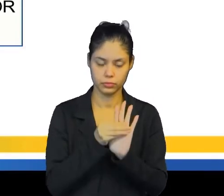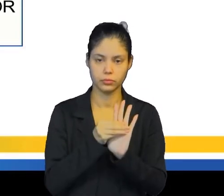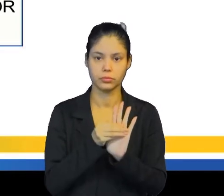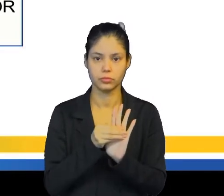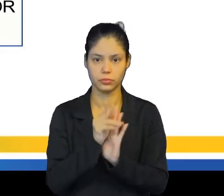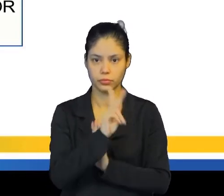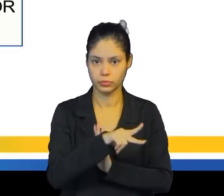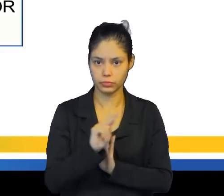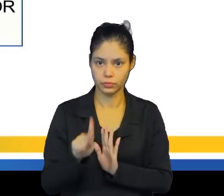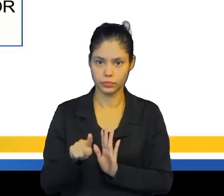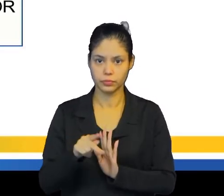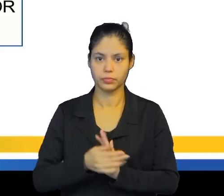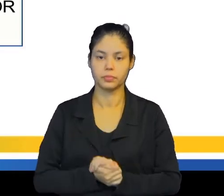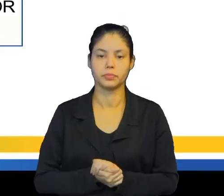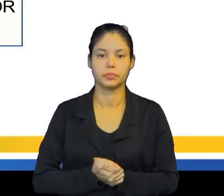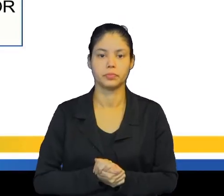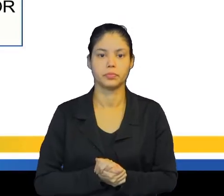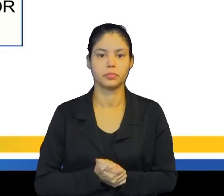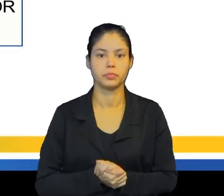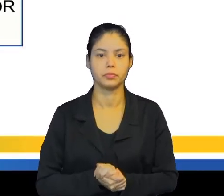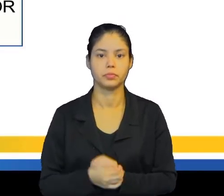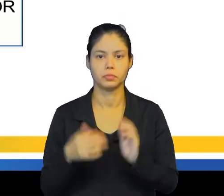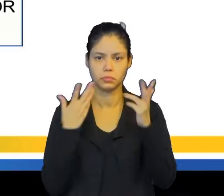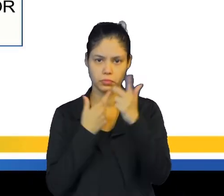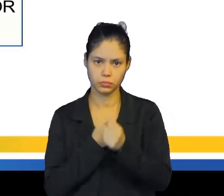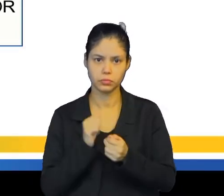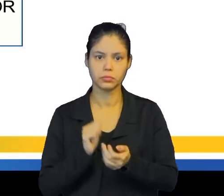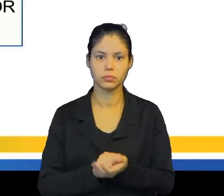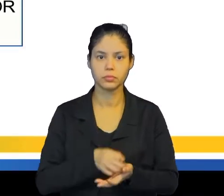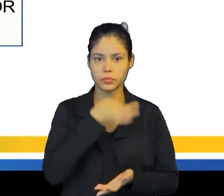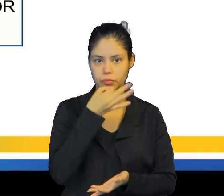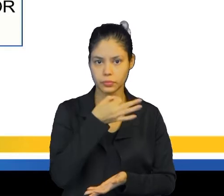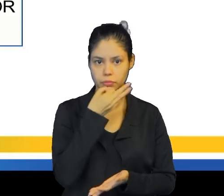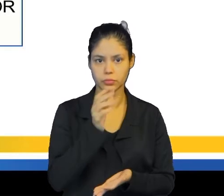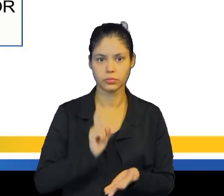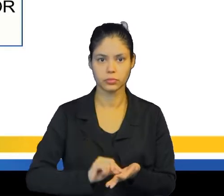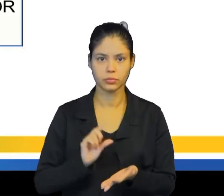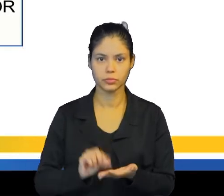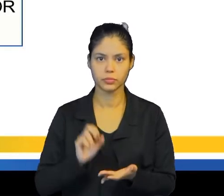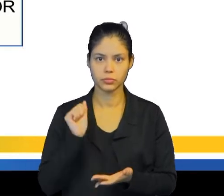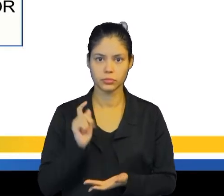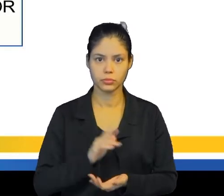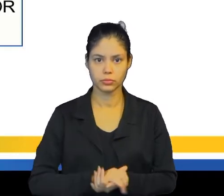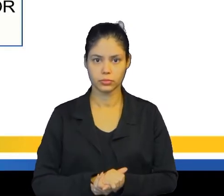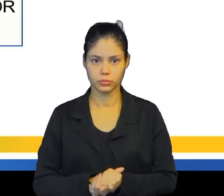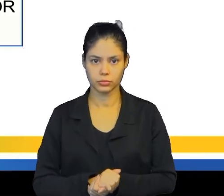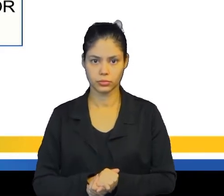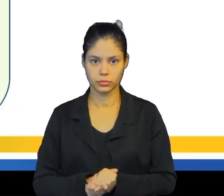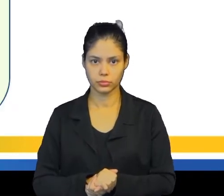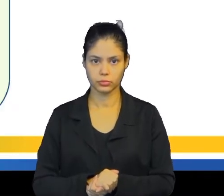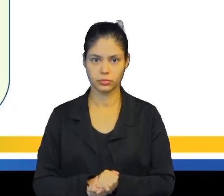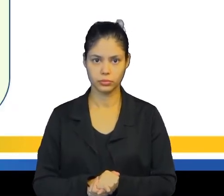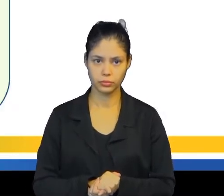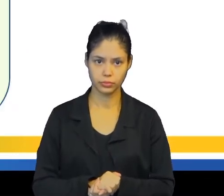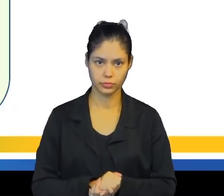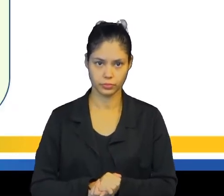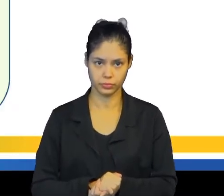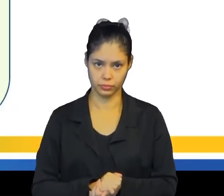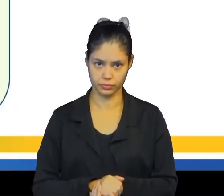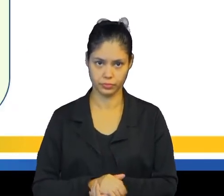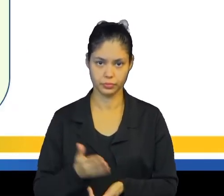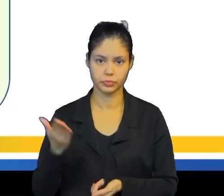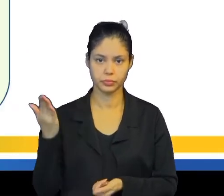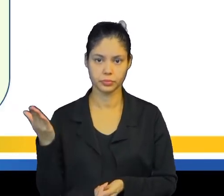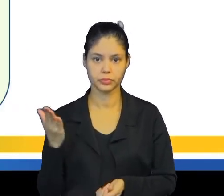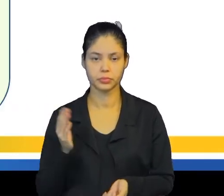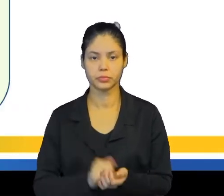colocada, né, do professor. Temos aí um belo artigo de opinião, ok? Vamos ver o próximo? Nós